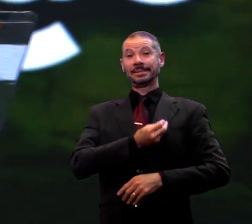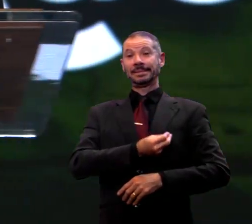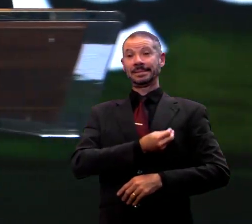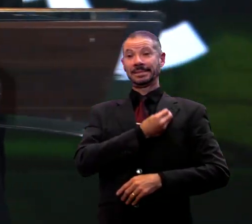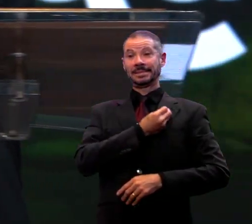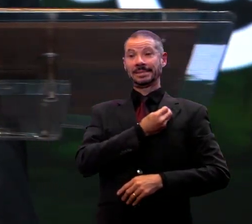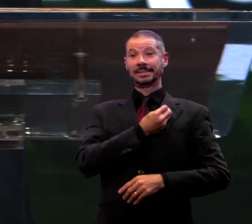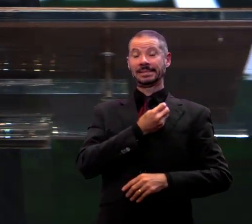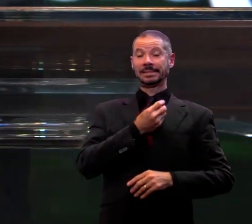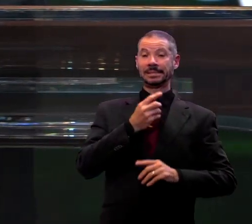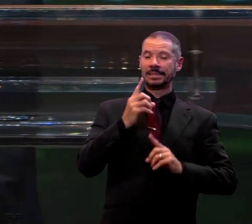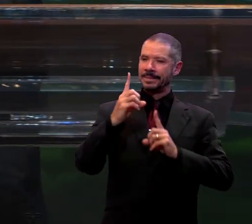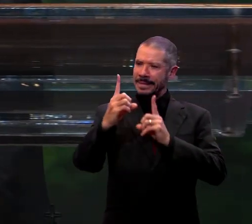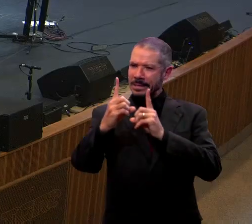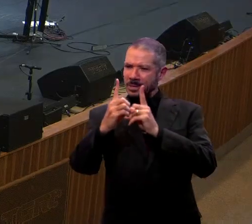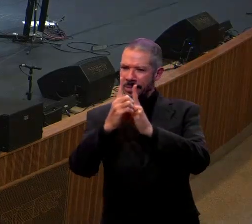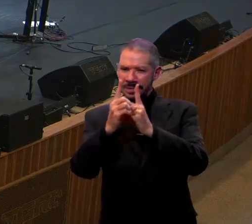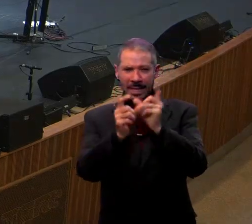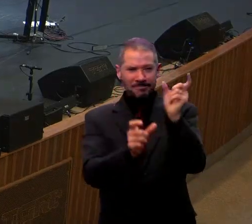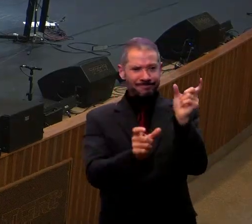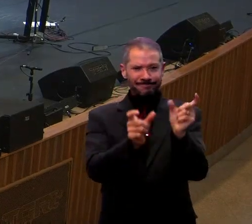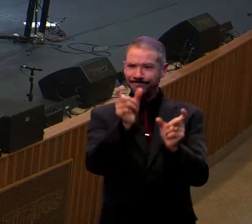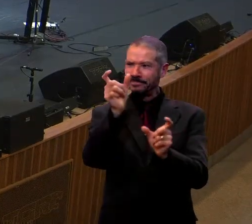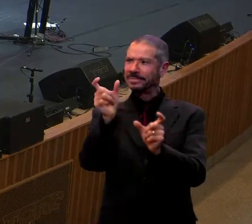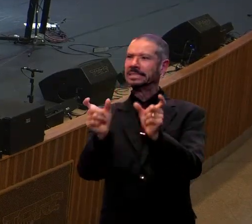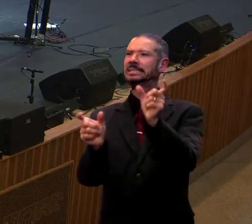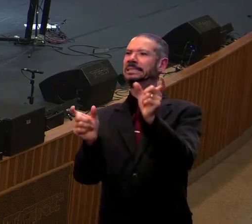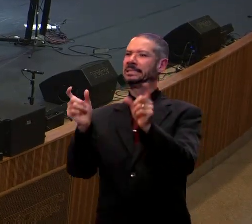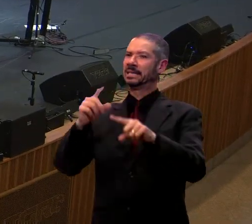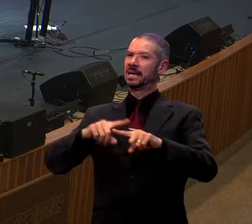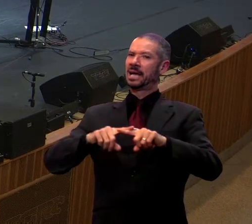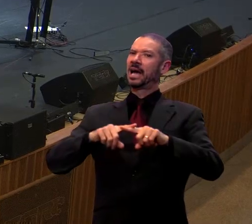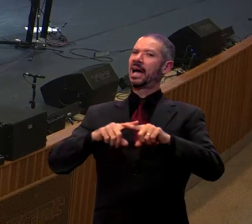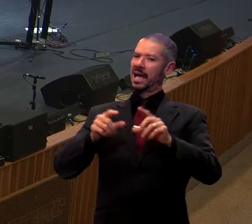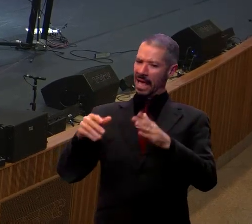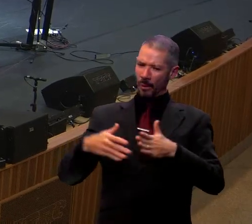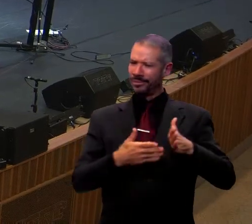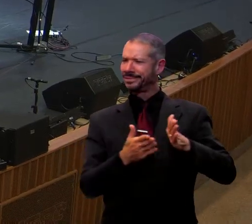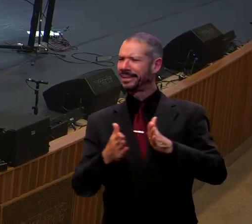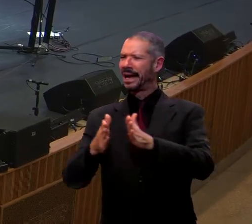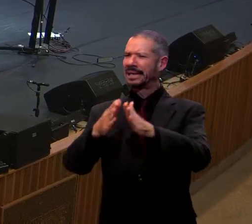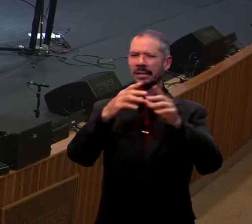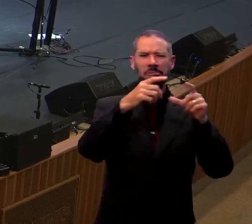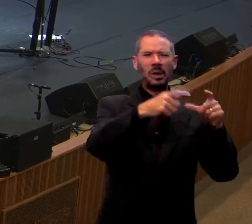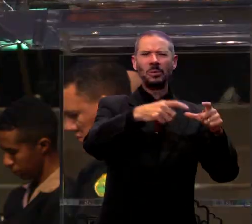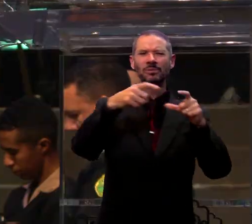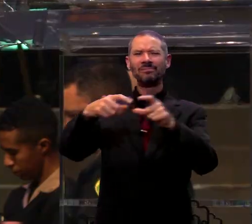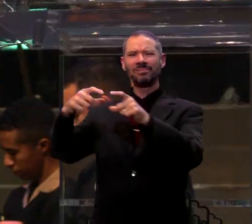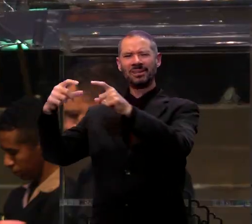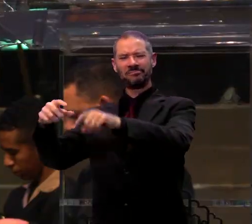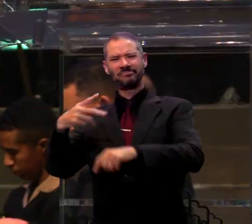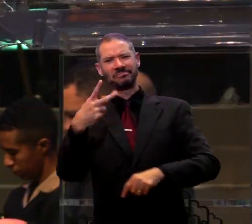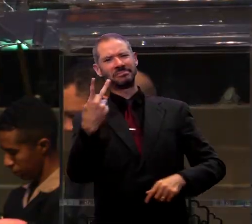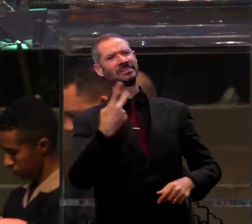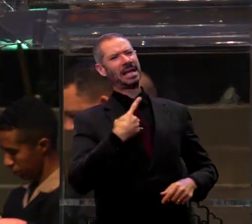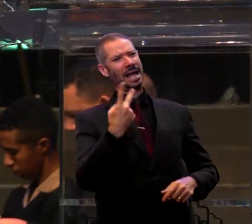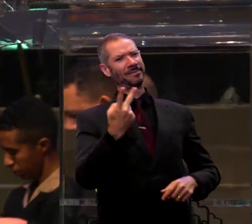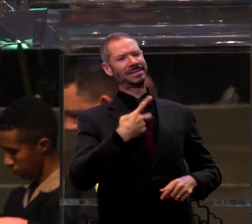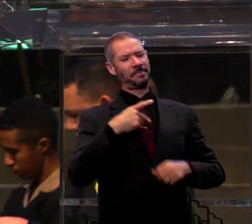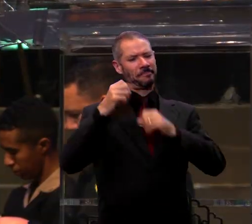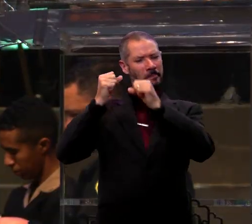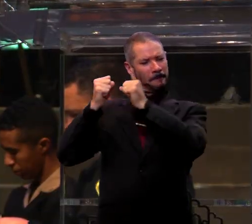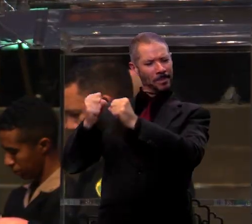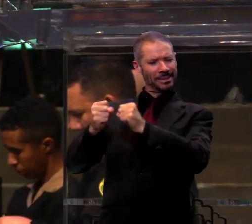você vai encontrar gente carente. Nas estradas da vida, eu e você